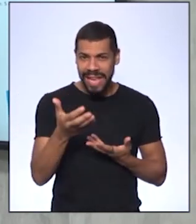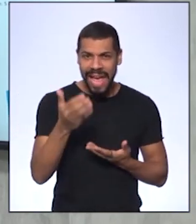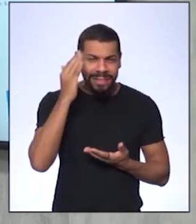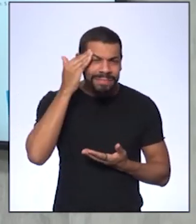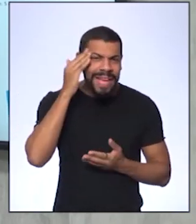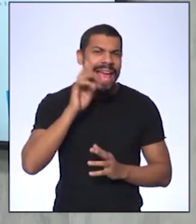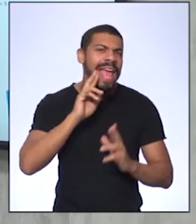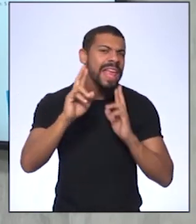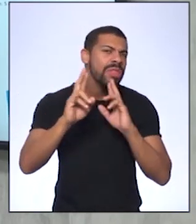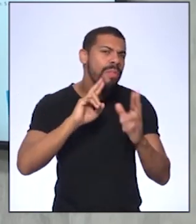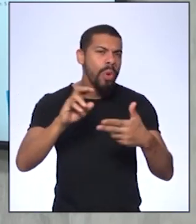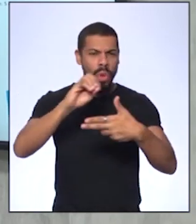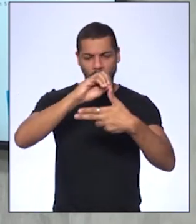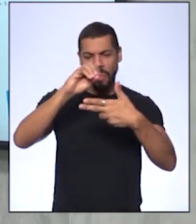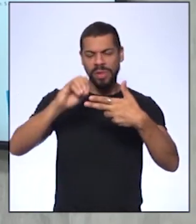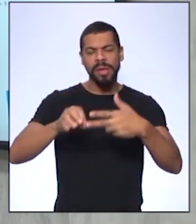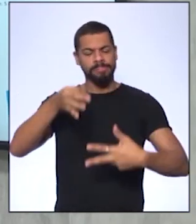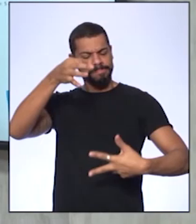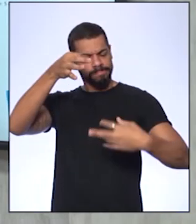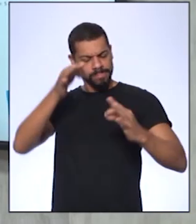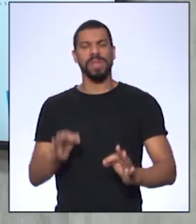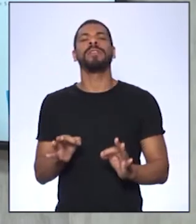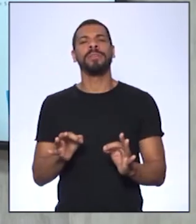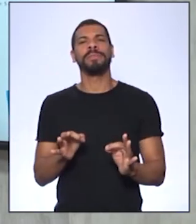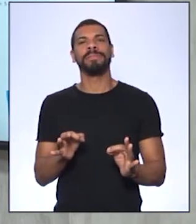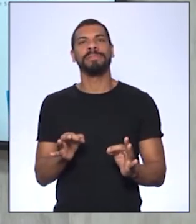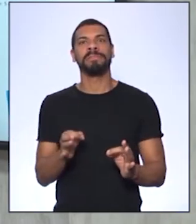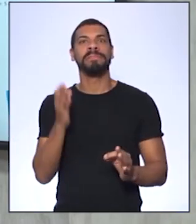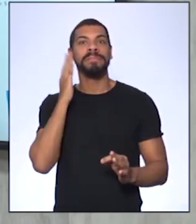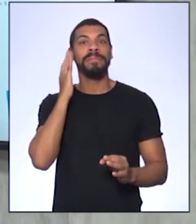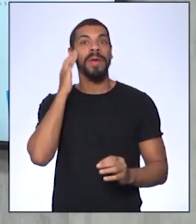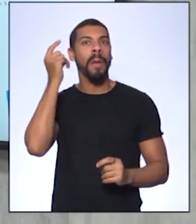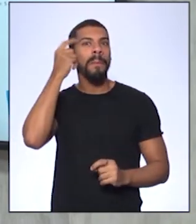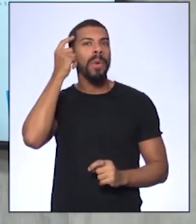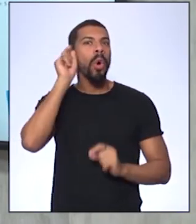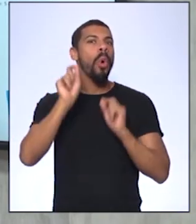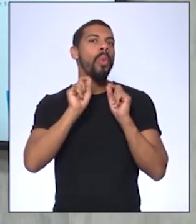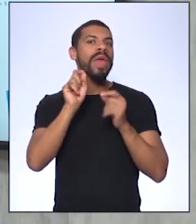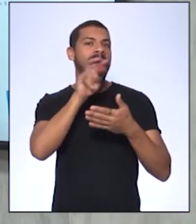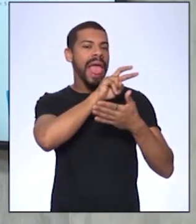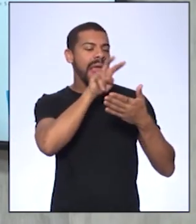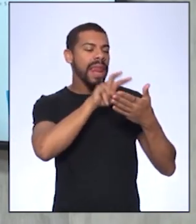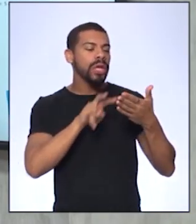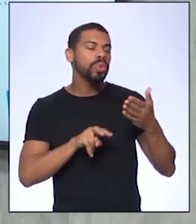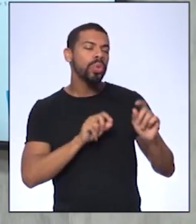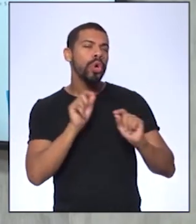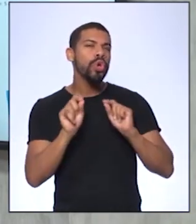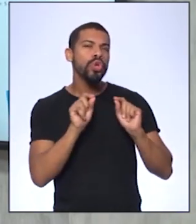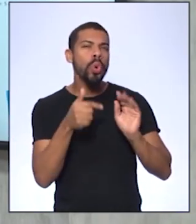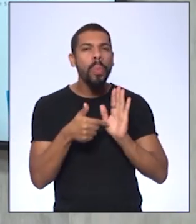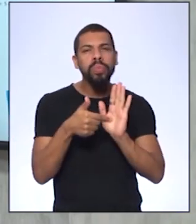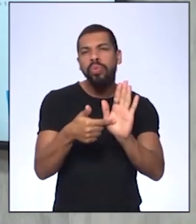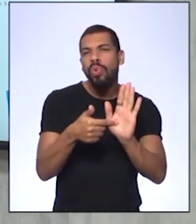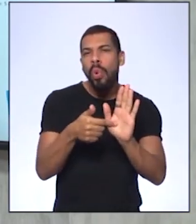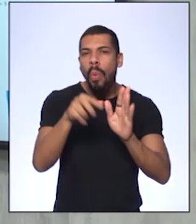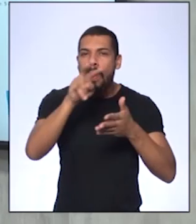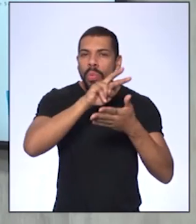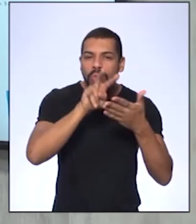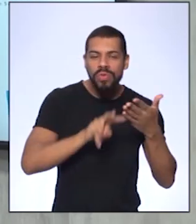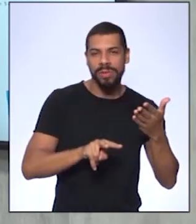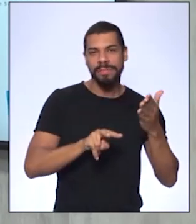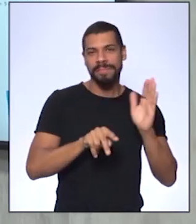fato, responder ao seu Enem com propriedade, tenha em mente que a leitura do comando dessa questão é